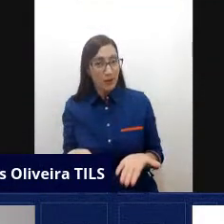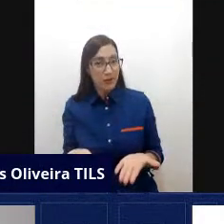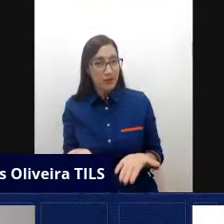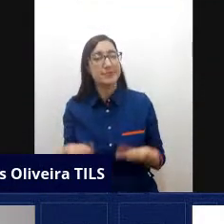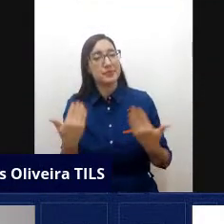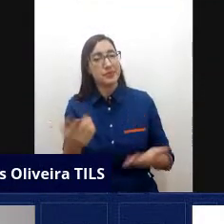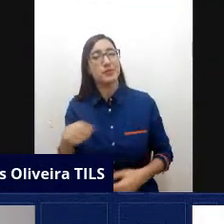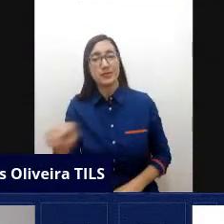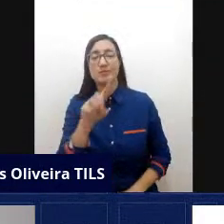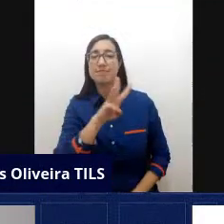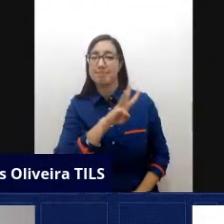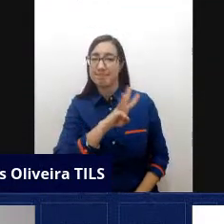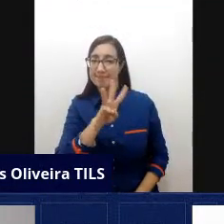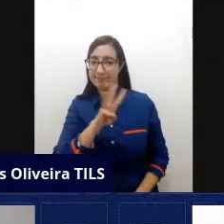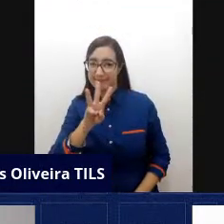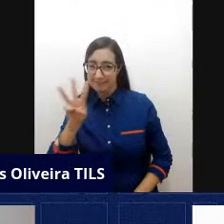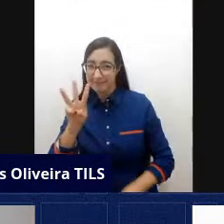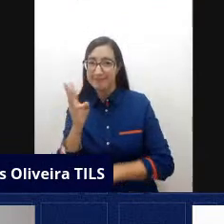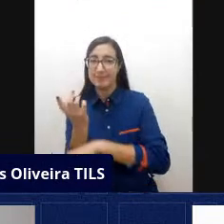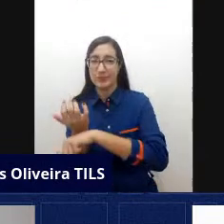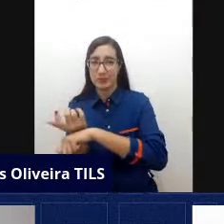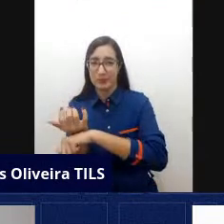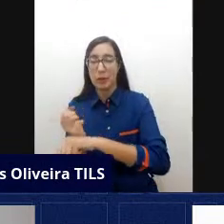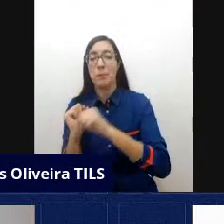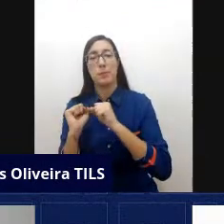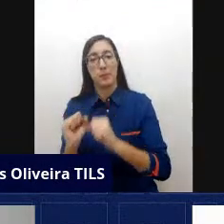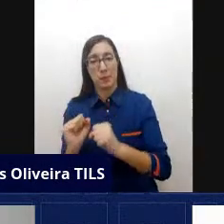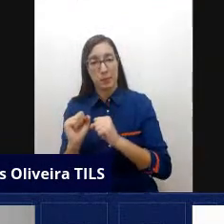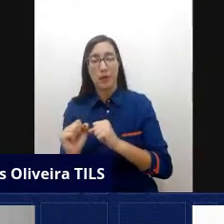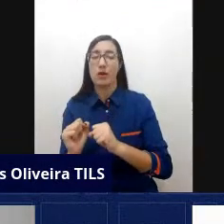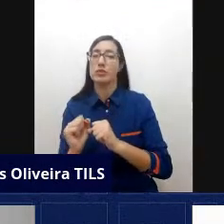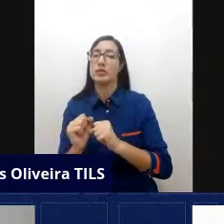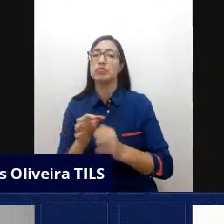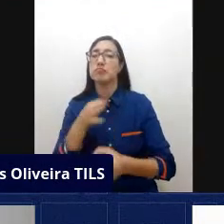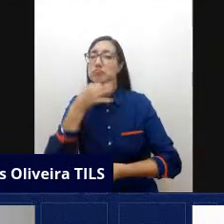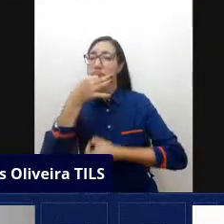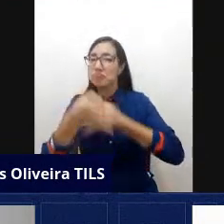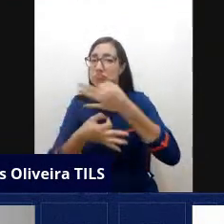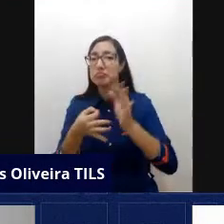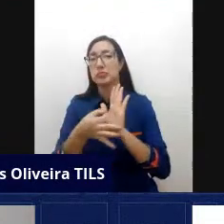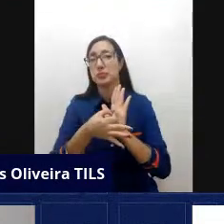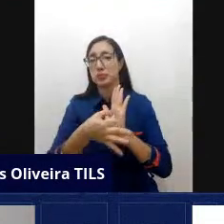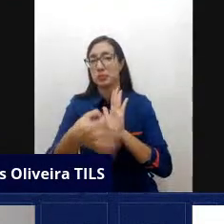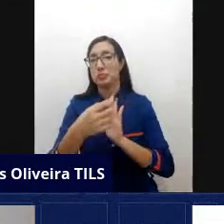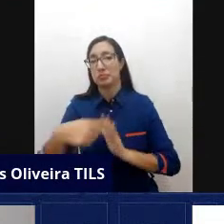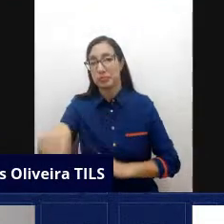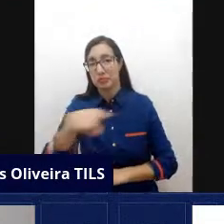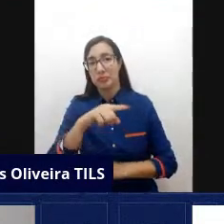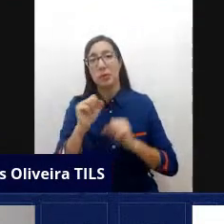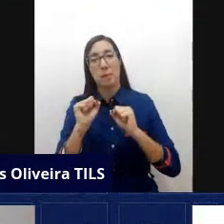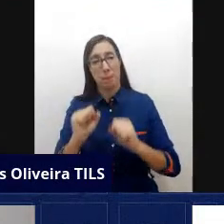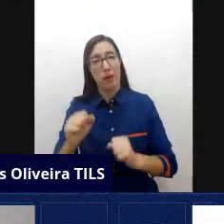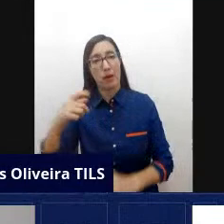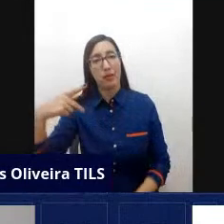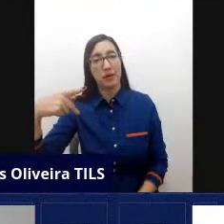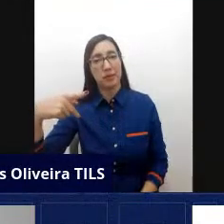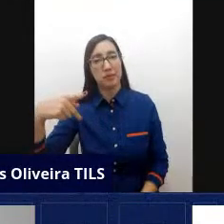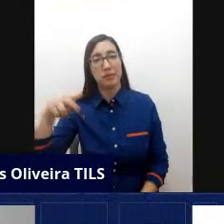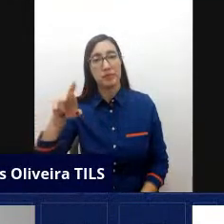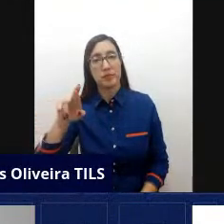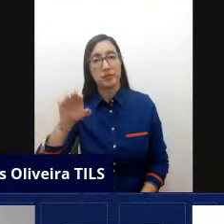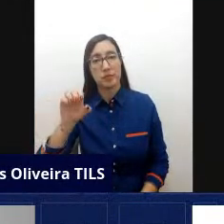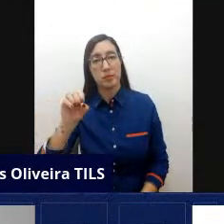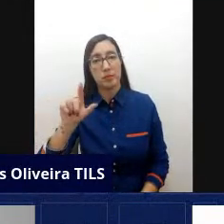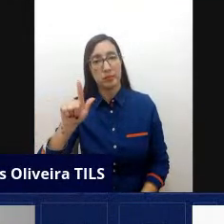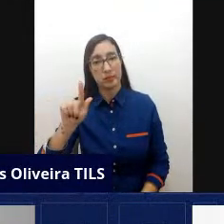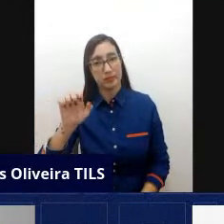vai discutir outro tema. Vocês podem mandar para lá as sugestões, podem mandar também para a Progeste, para a Pró-Reitoria de Pesquisa. Então, todos os setores,